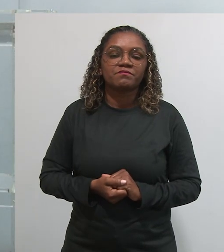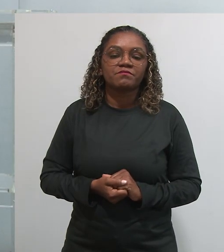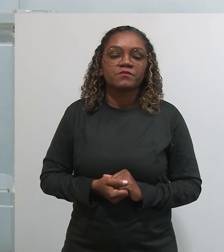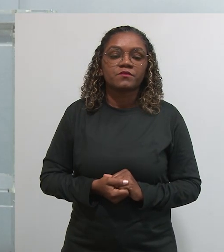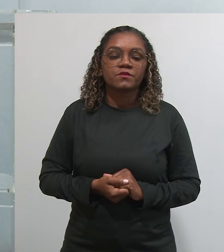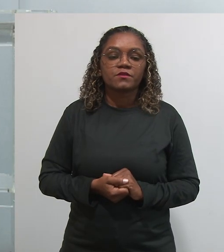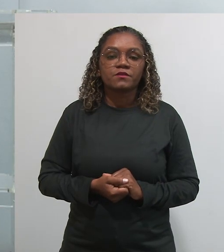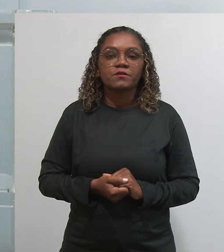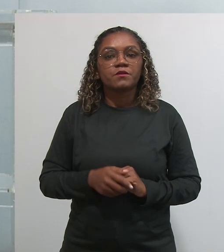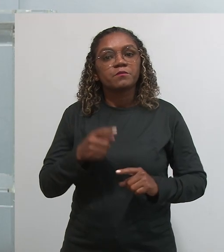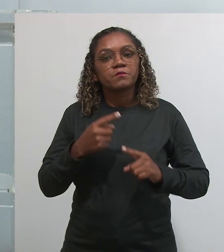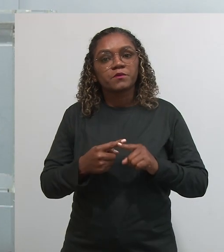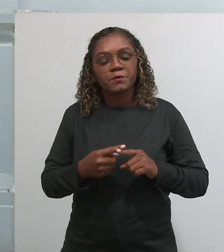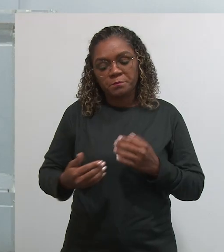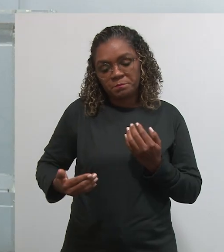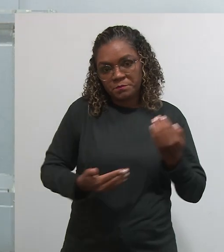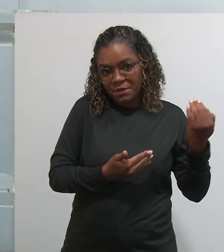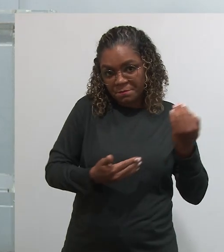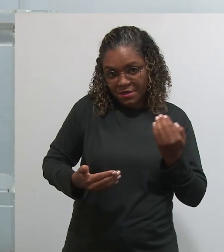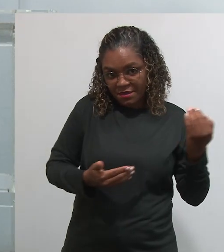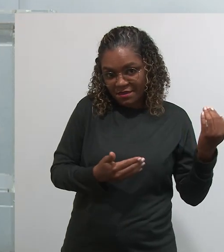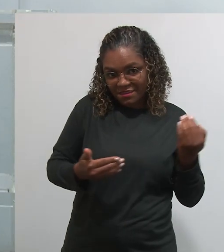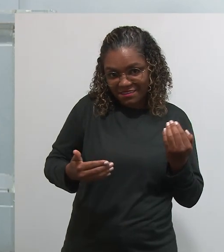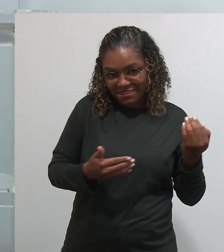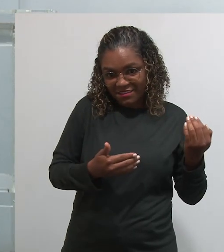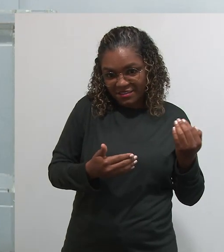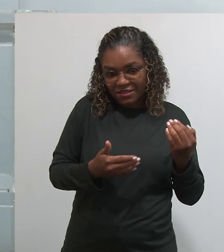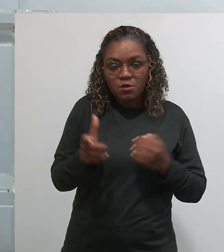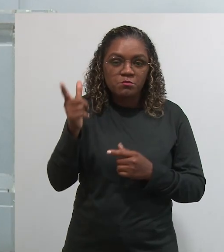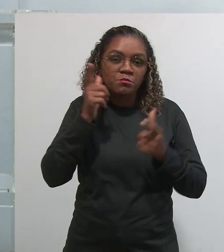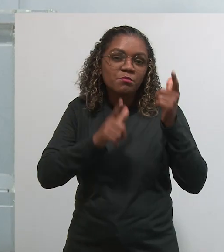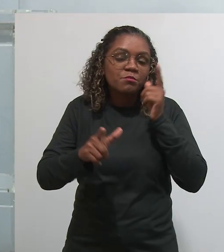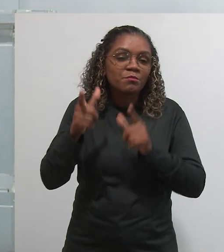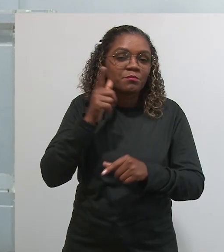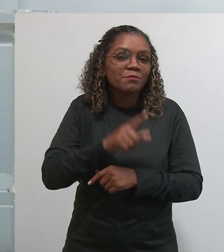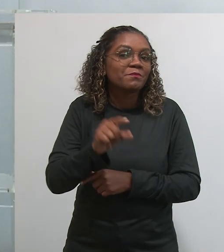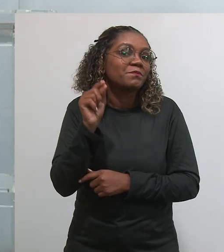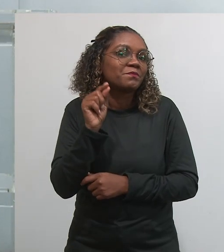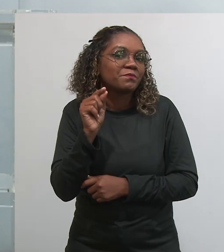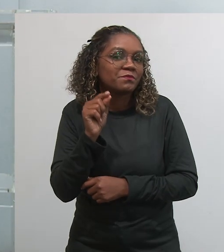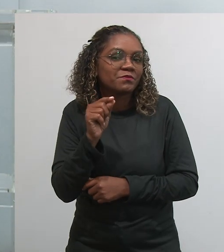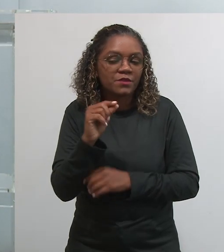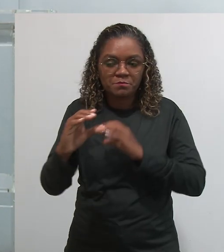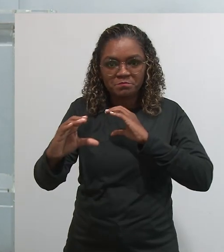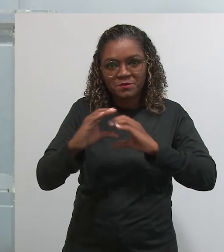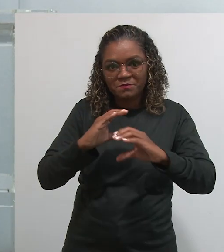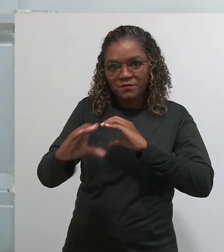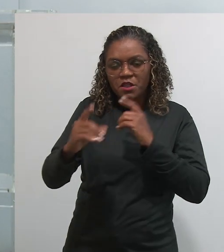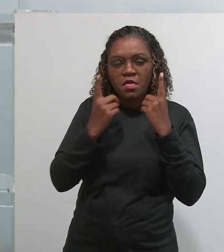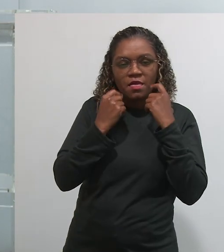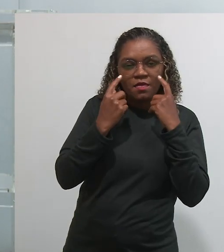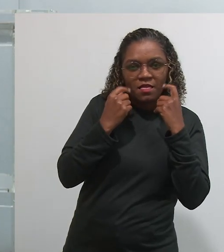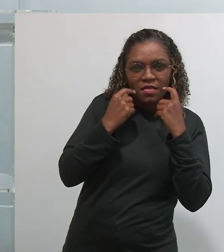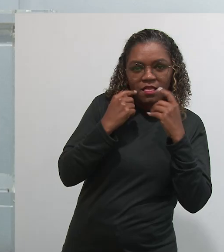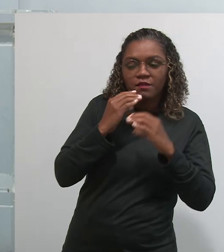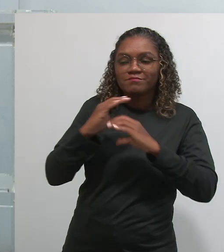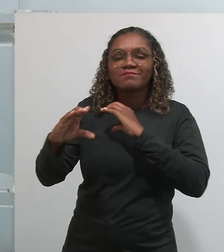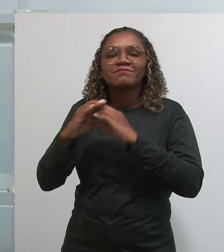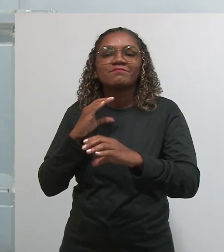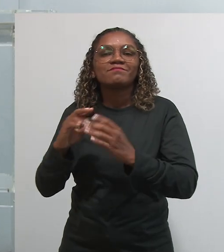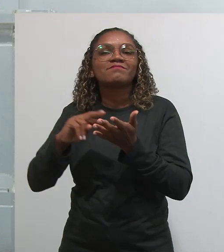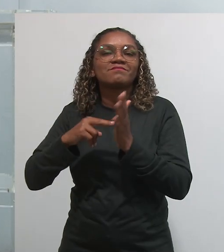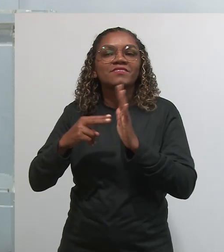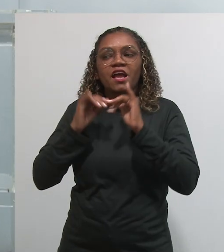quê? Tanto o bebê, né, acaba conseguindo se comunicar através desses